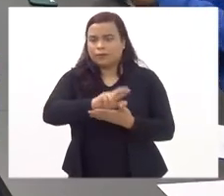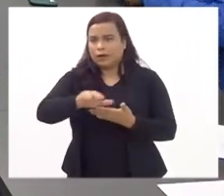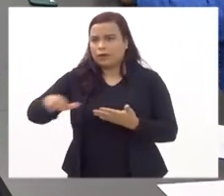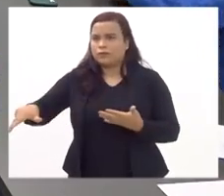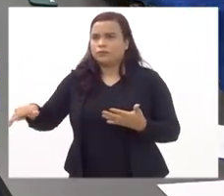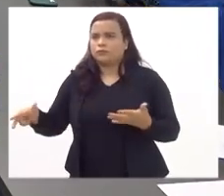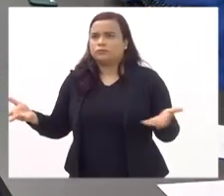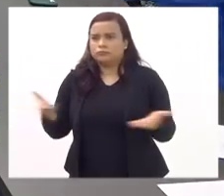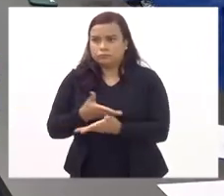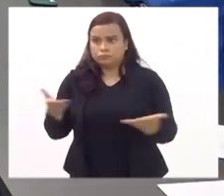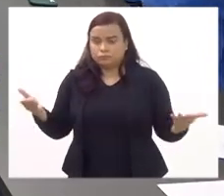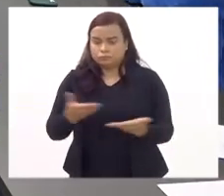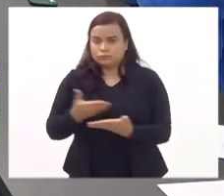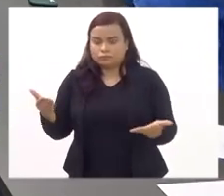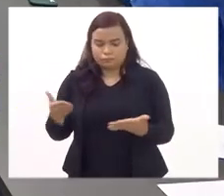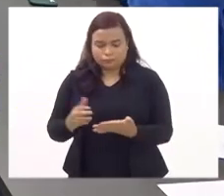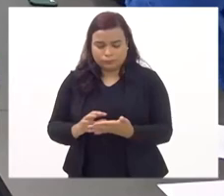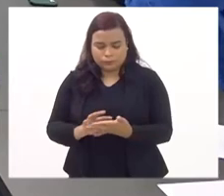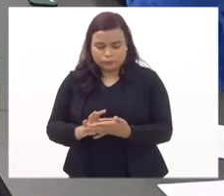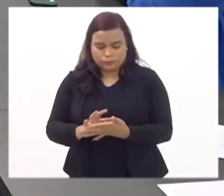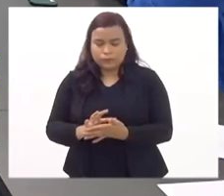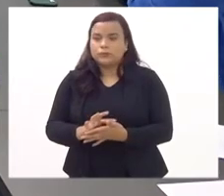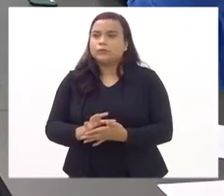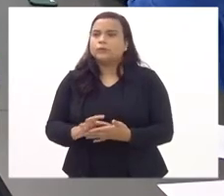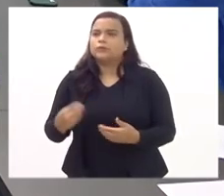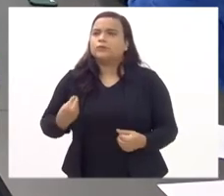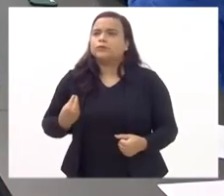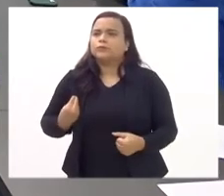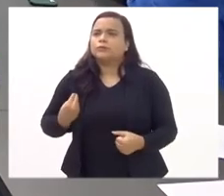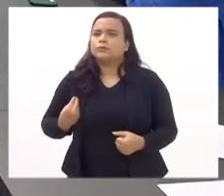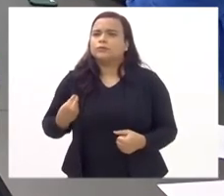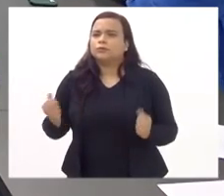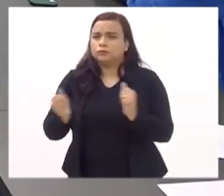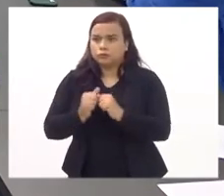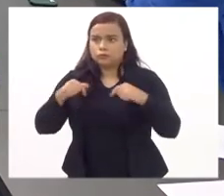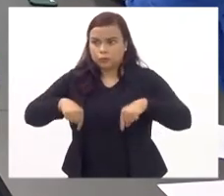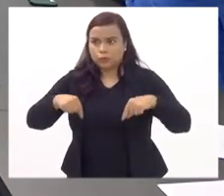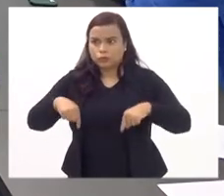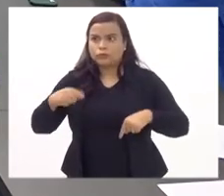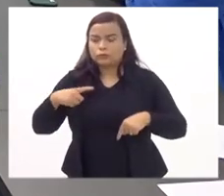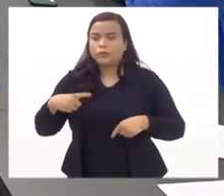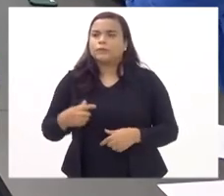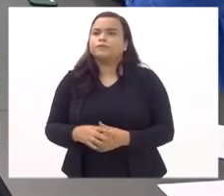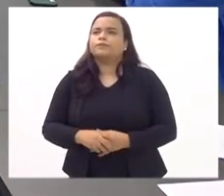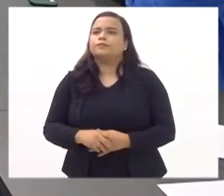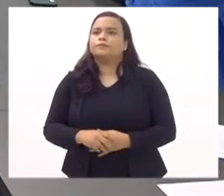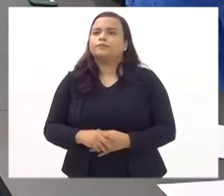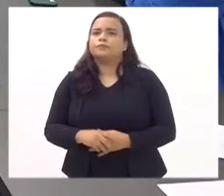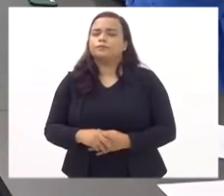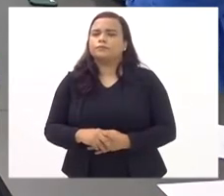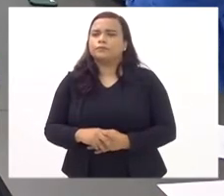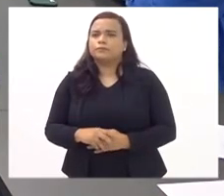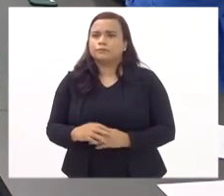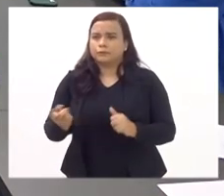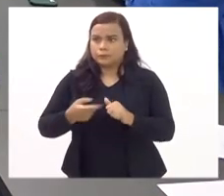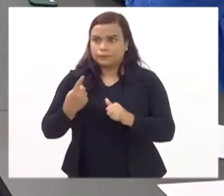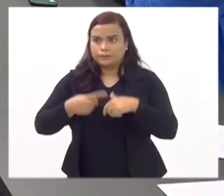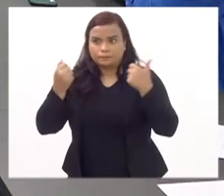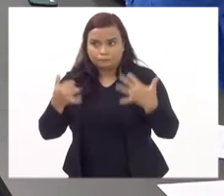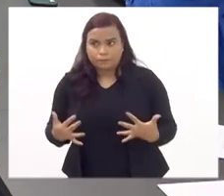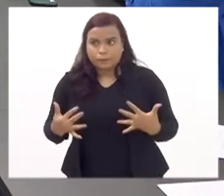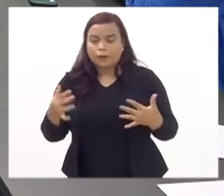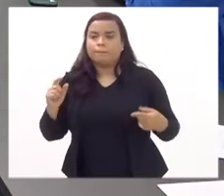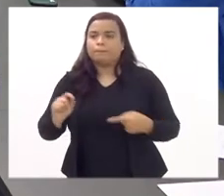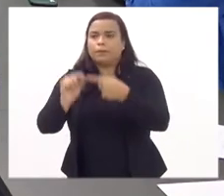secretarias. Então, eu estou aqui hoje para primeiramente dizer que um dos